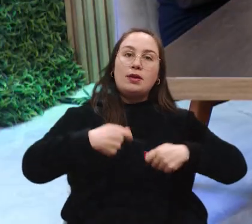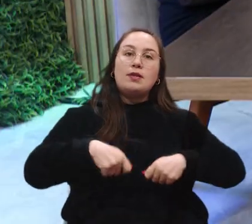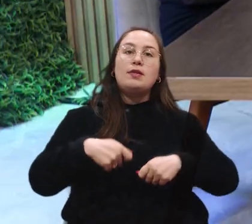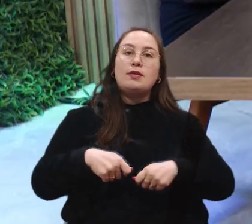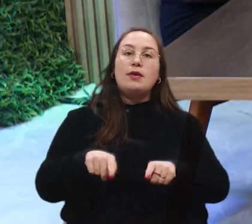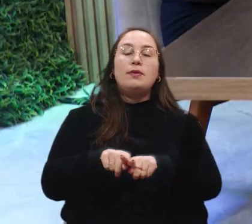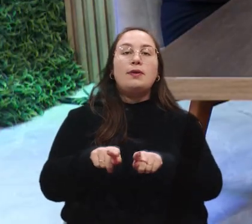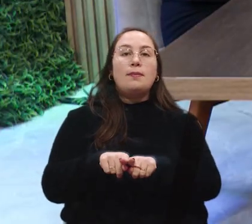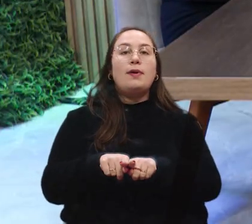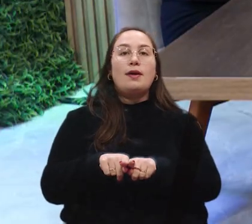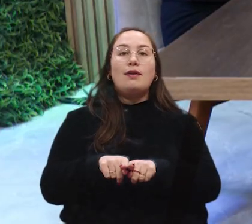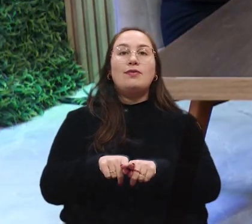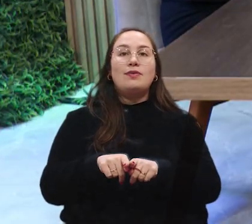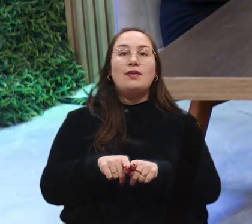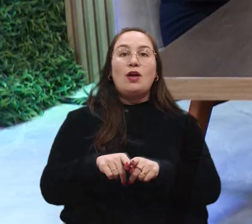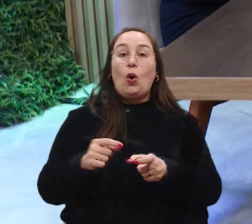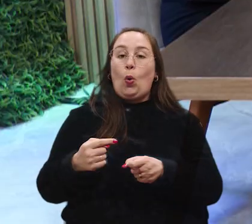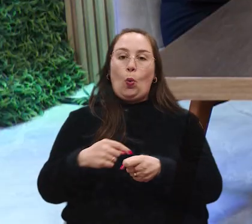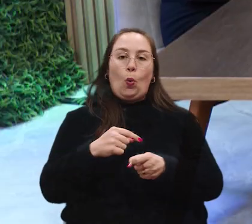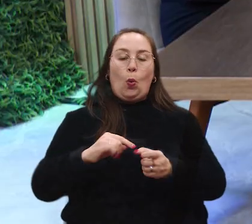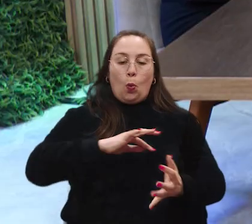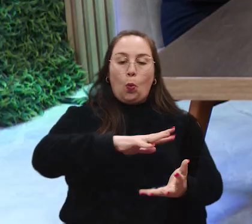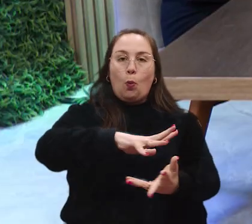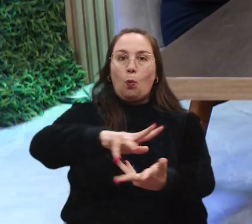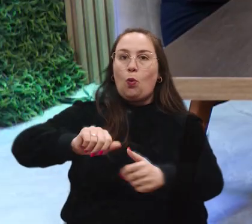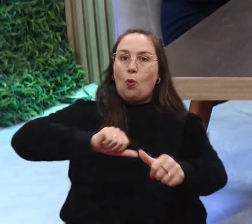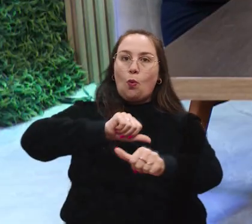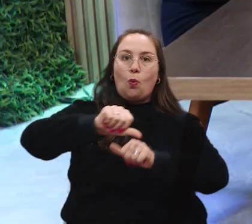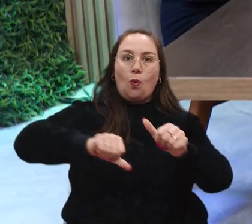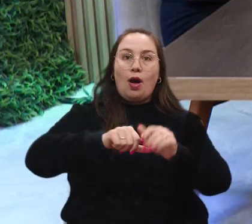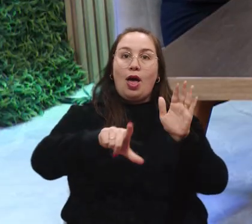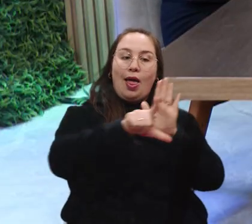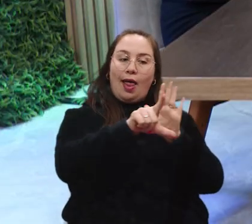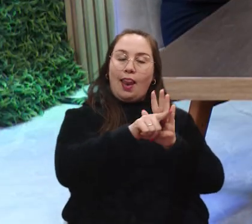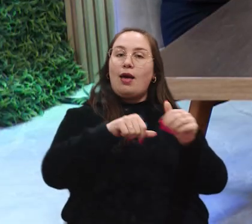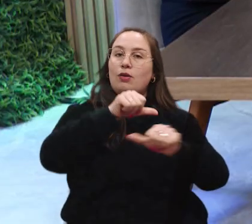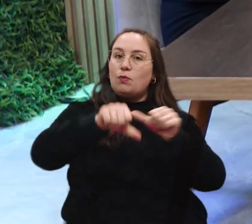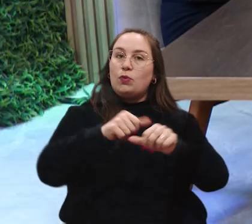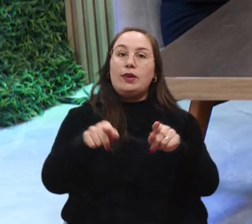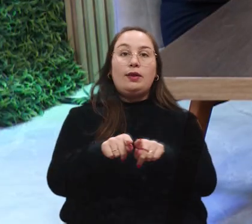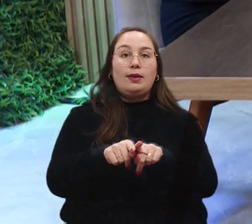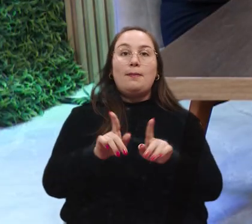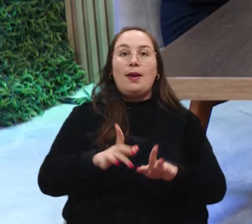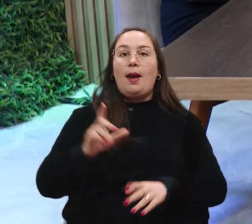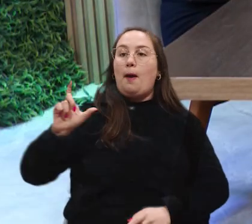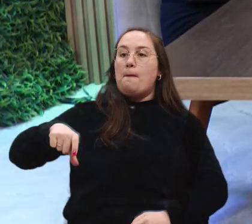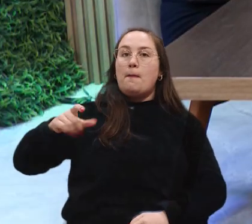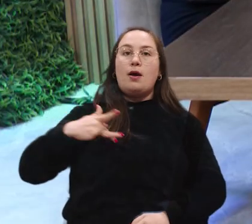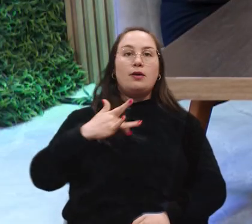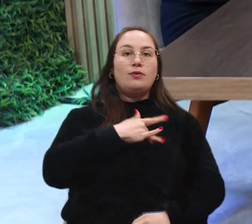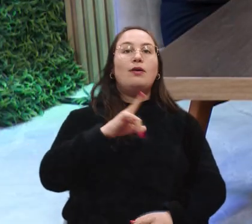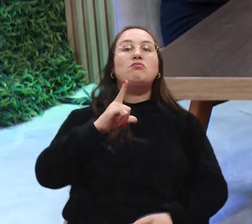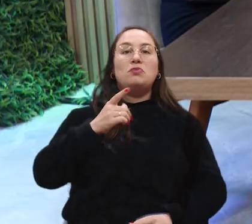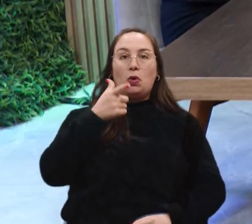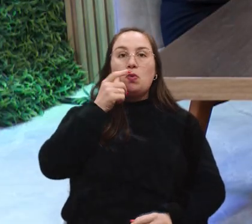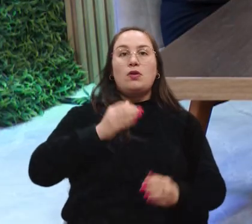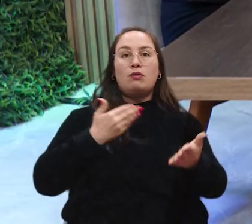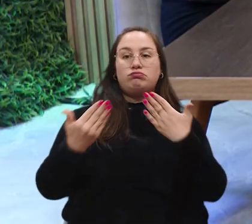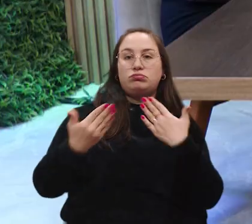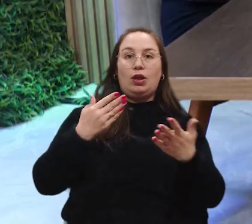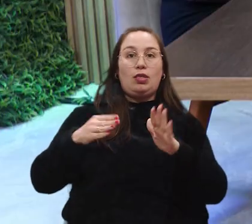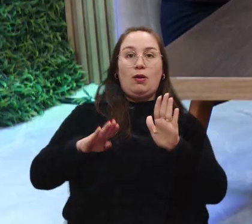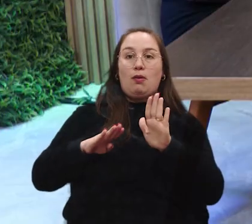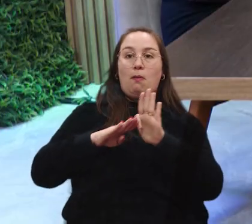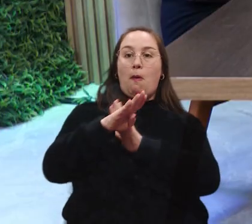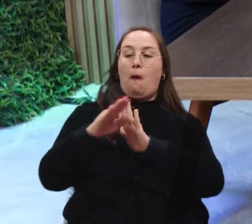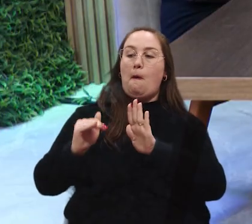que vão surgindo também. O mundo vai mudando, a legislação tem que mudar também. Mas o plano de saúde, tu tem como discutir. Então, não só